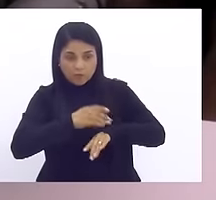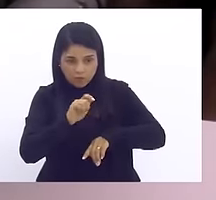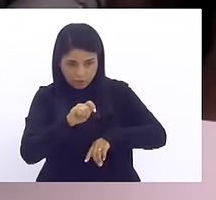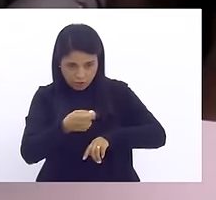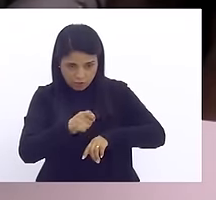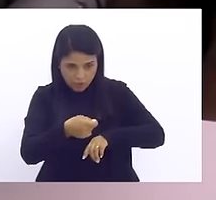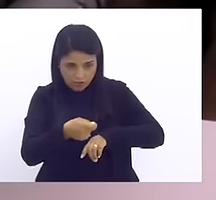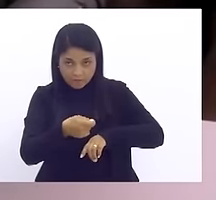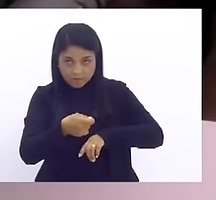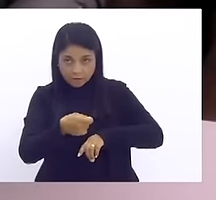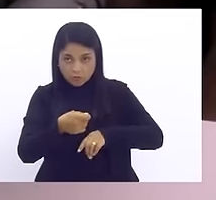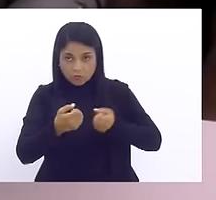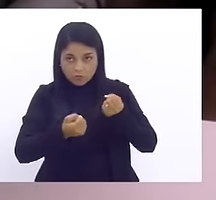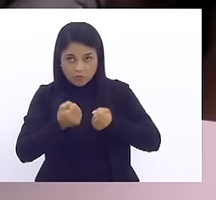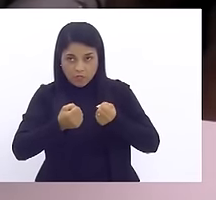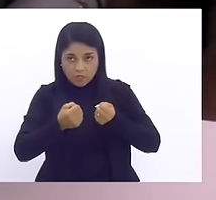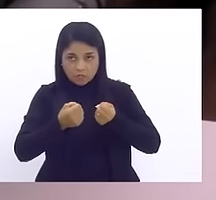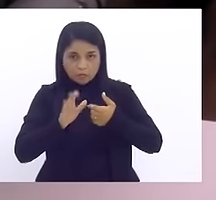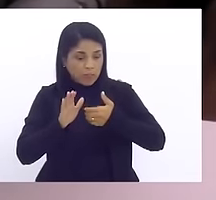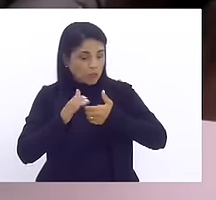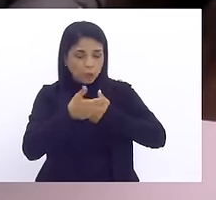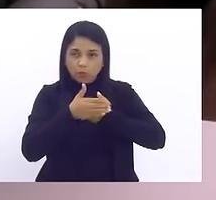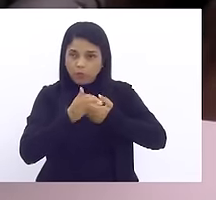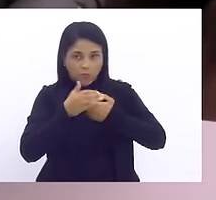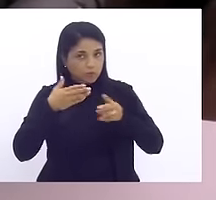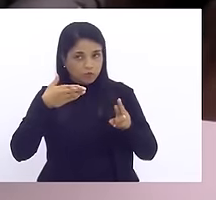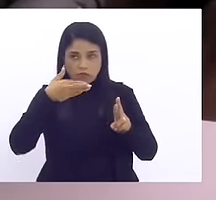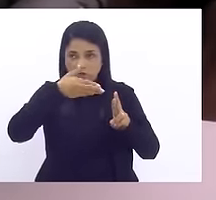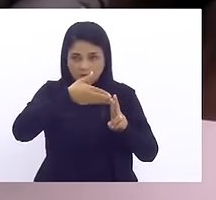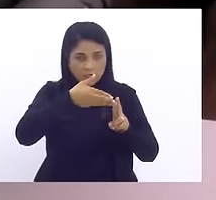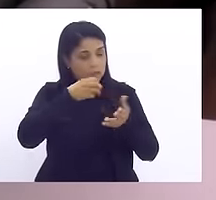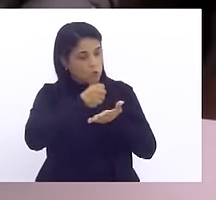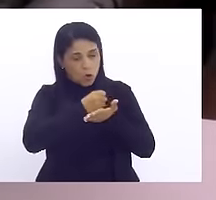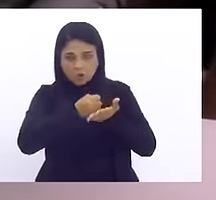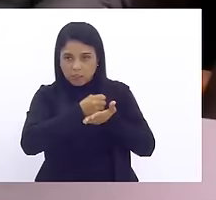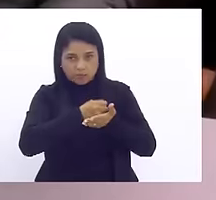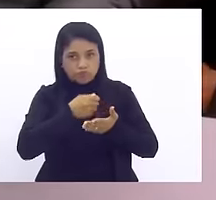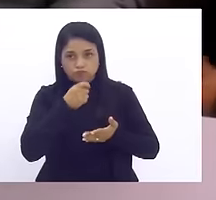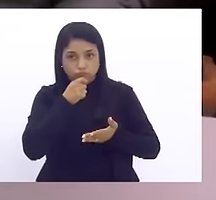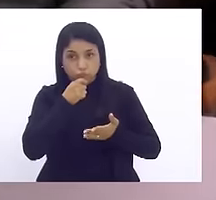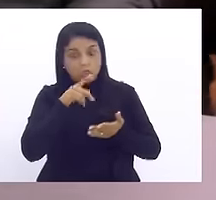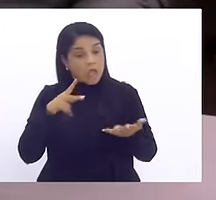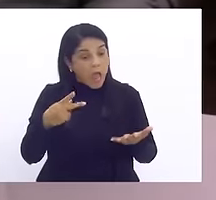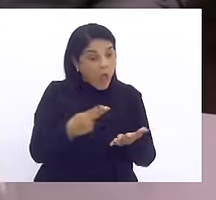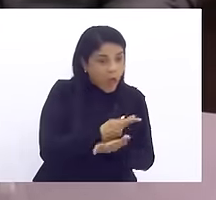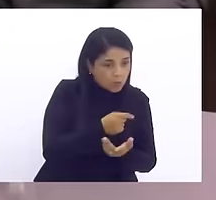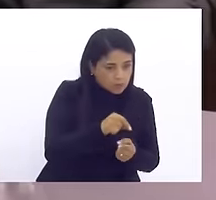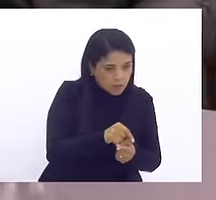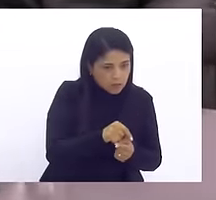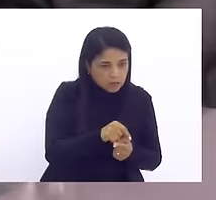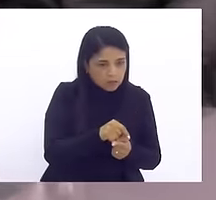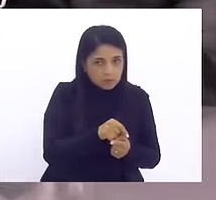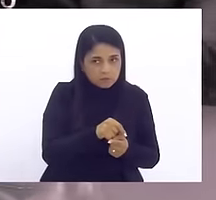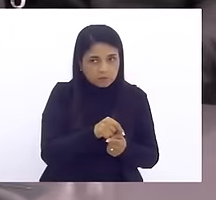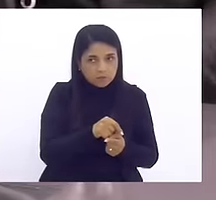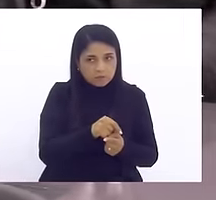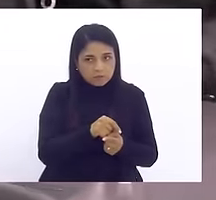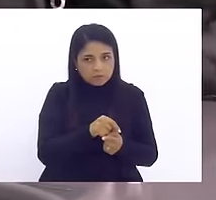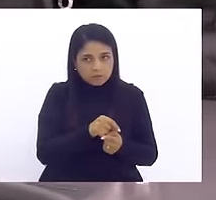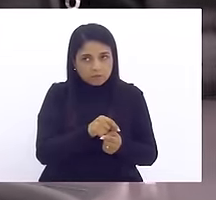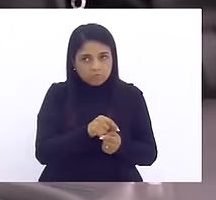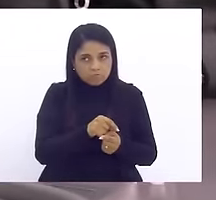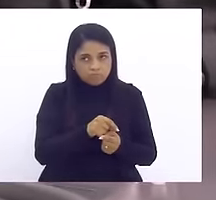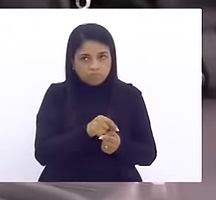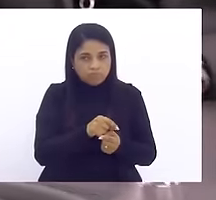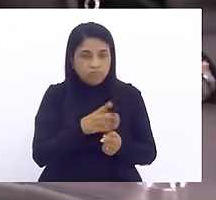de chave não Tá previsto no termo de referência não Tá previsto no contrato se isso acontece é o arrepio do contrato nós não